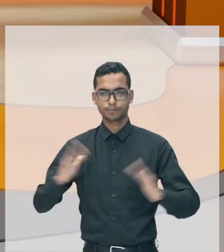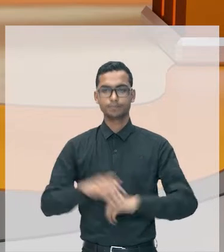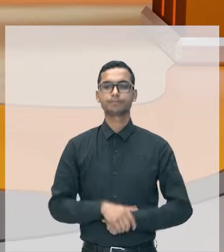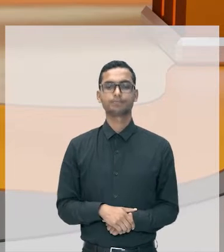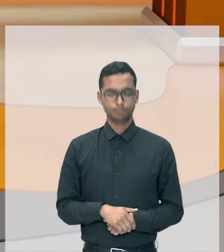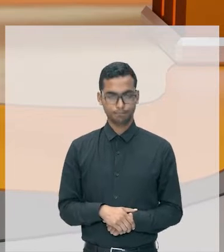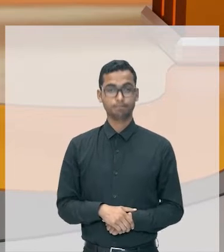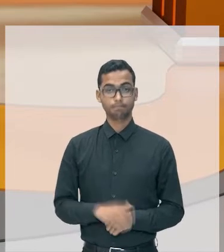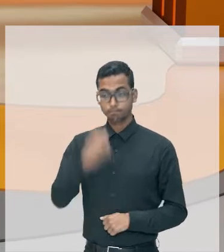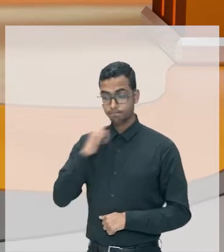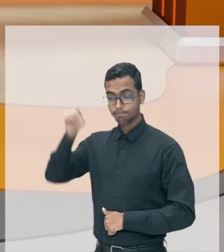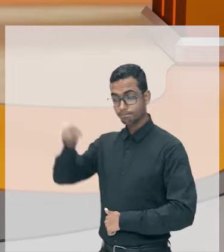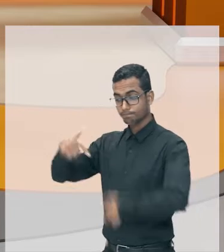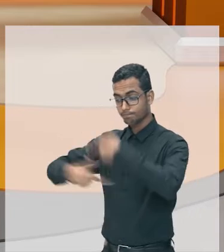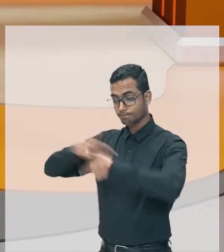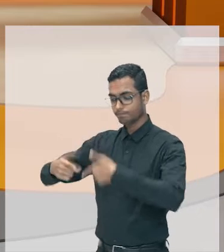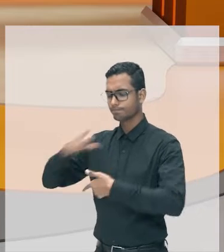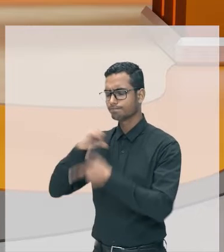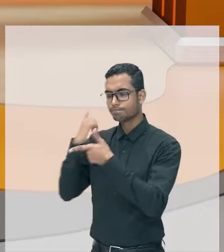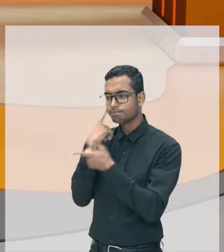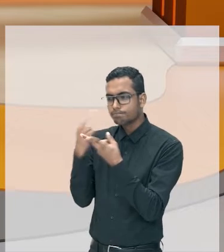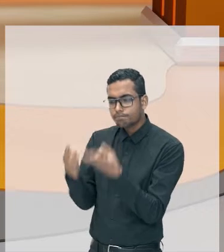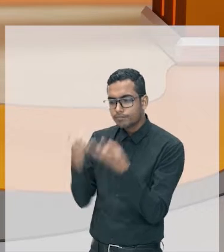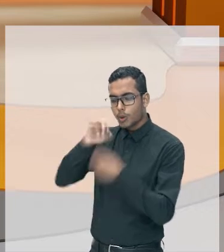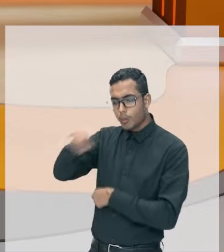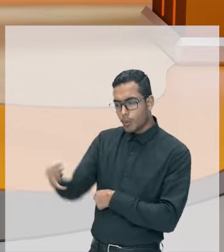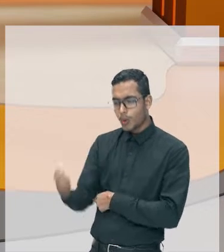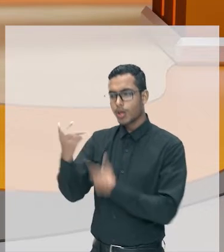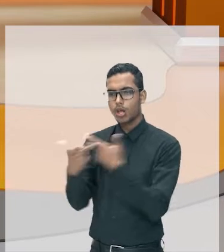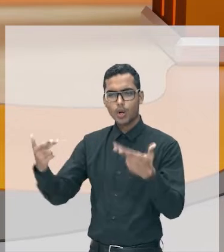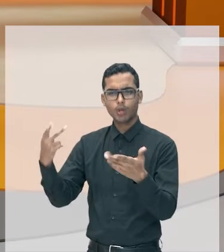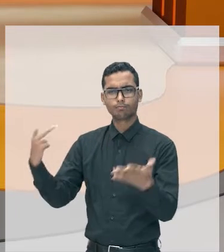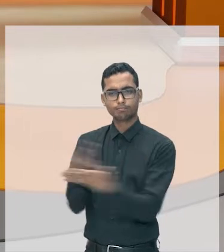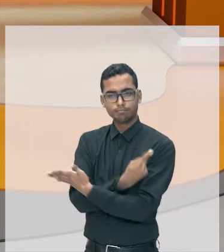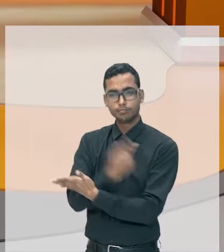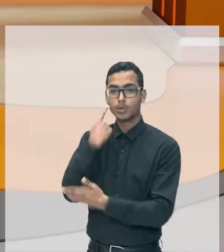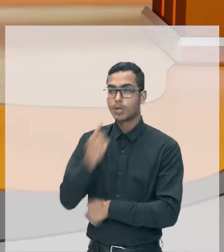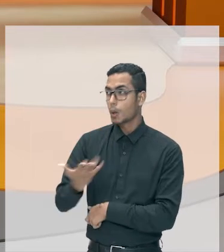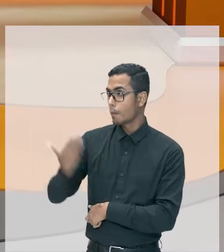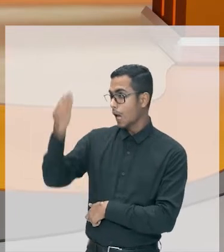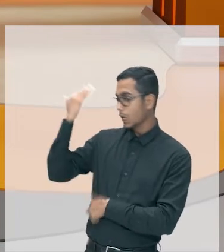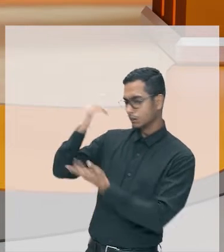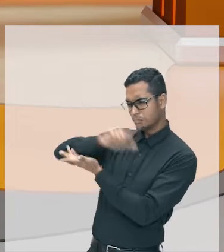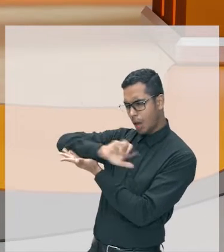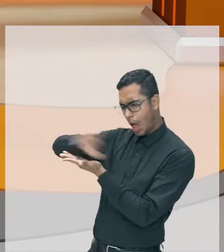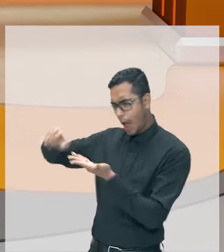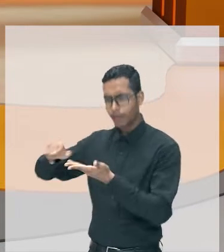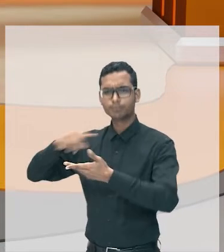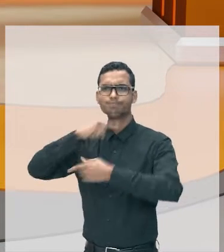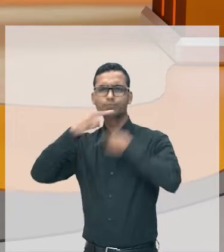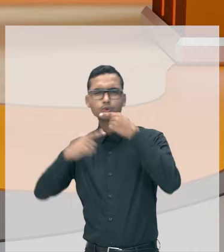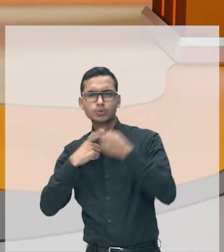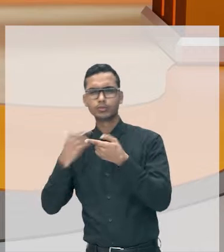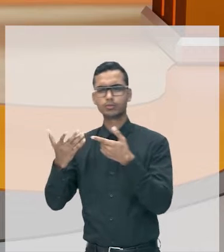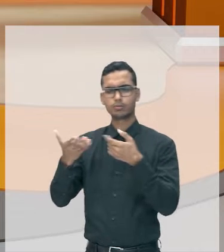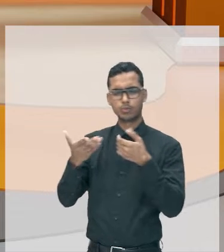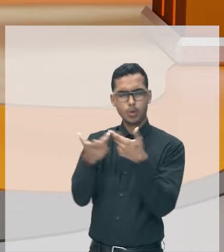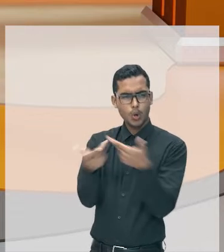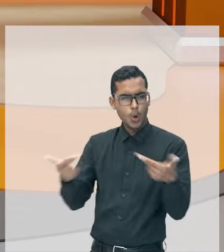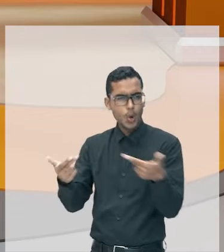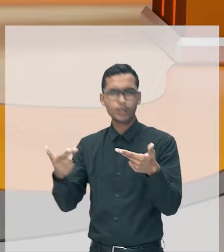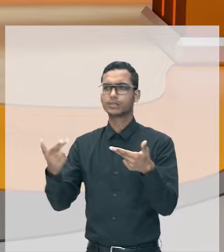em explorar aí o que aconteceu no passado com base nessas dúvidas ou nesses questionamentos que surgem